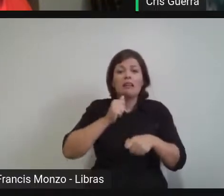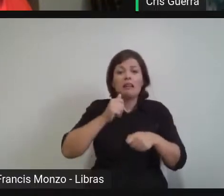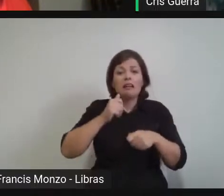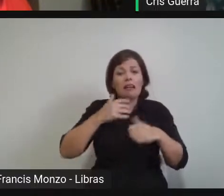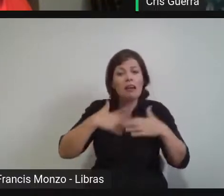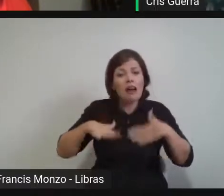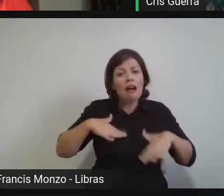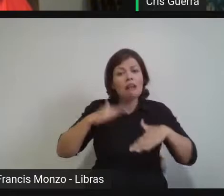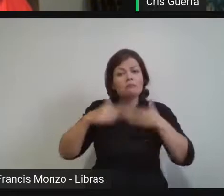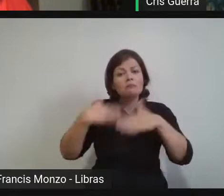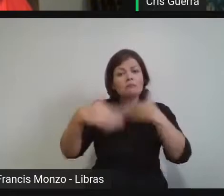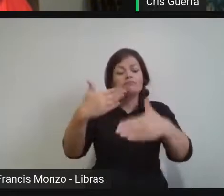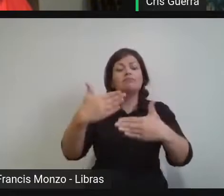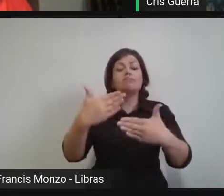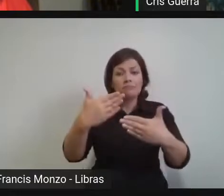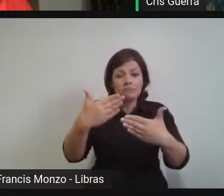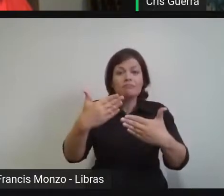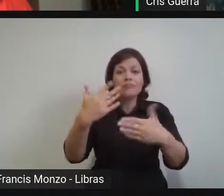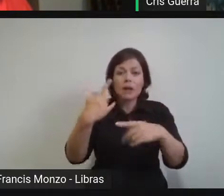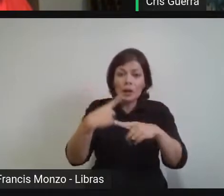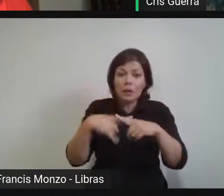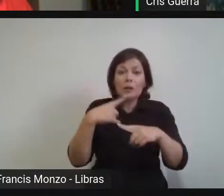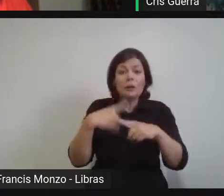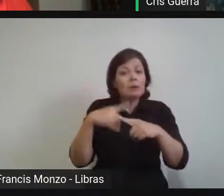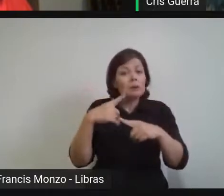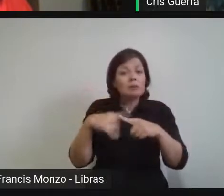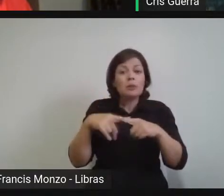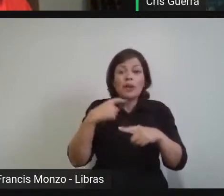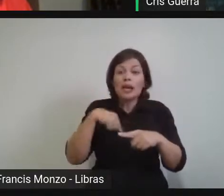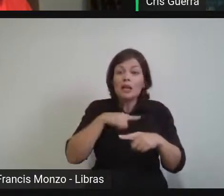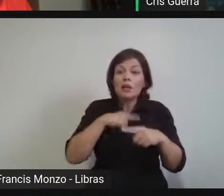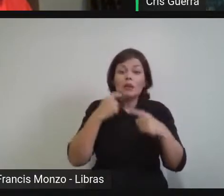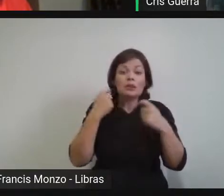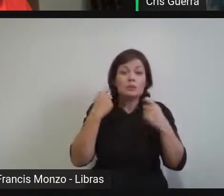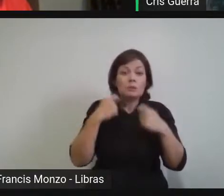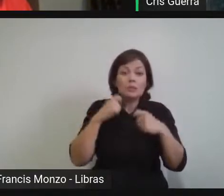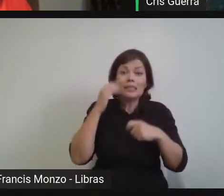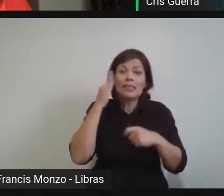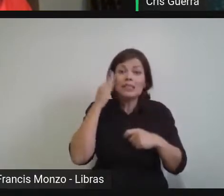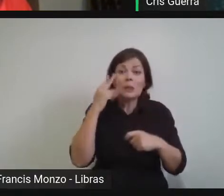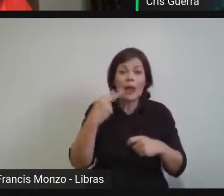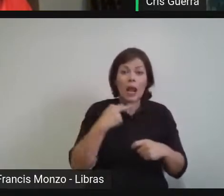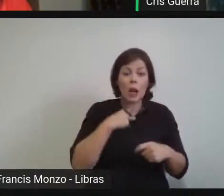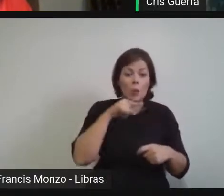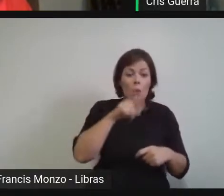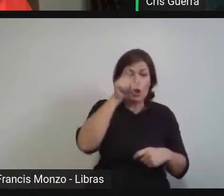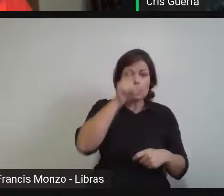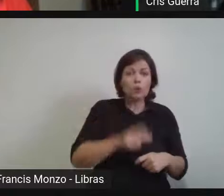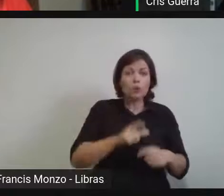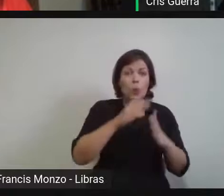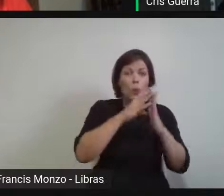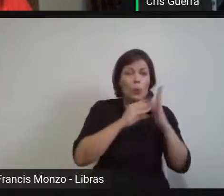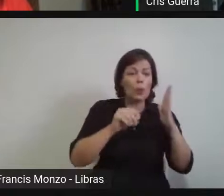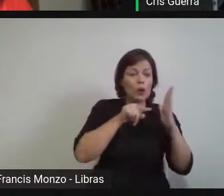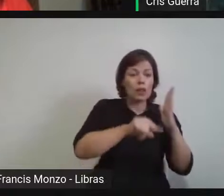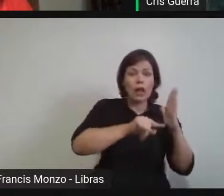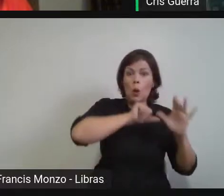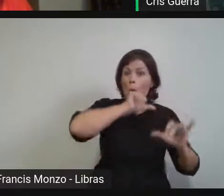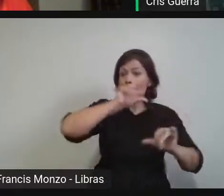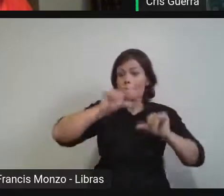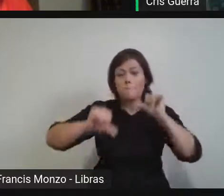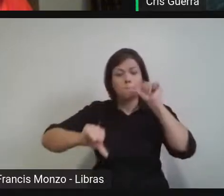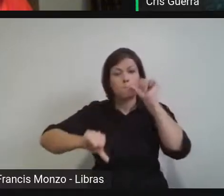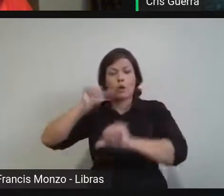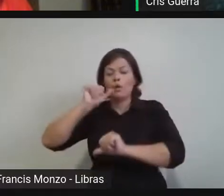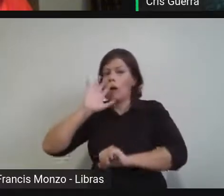né? É tudo um movimento que a gente precisa saber que a gente não pode sair de um padrão para entrar em outro padrão, né? Então,